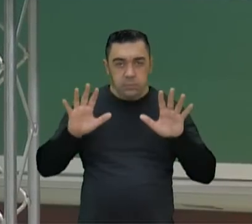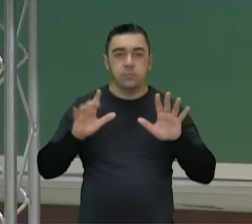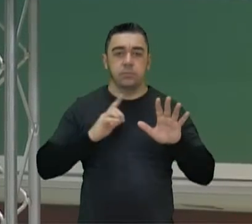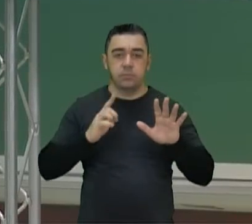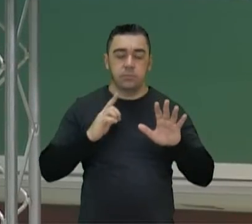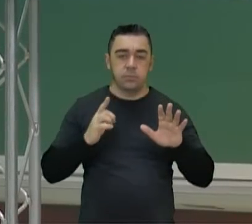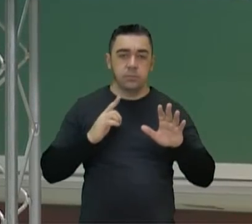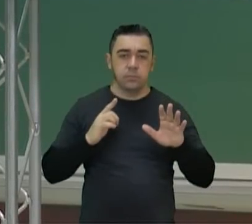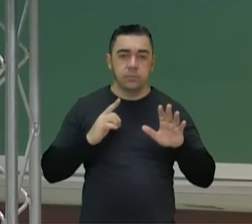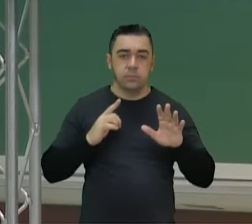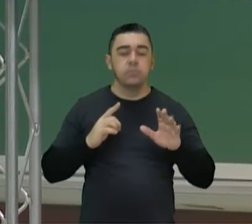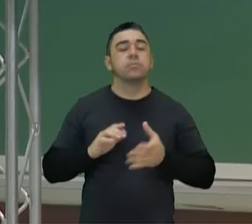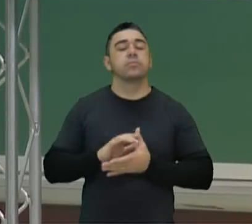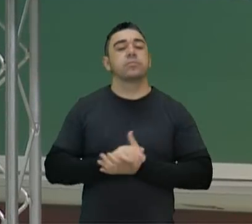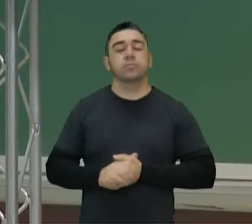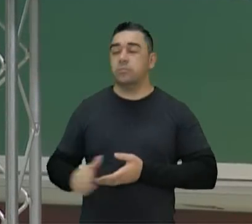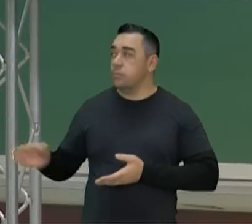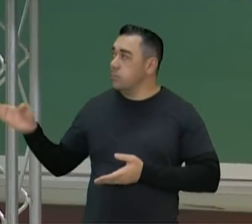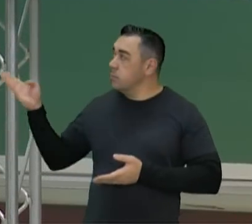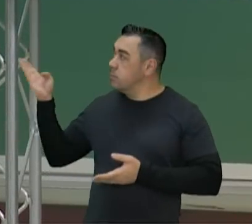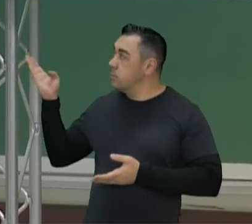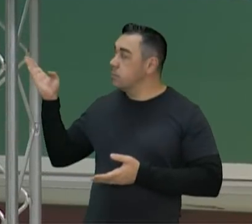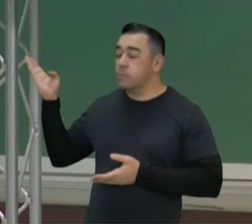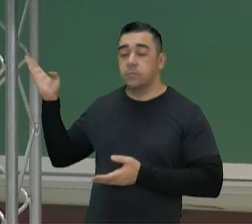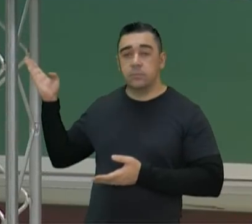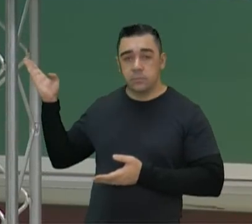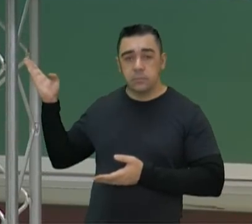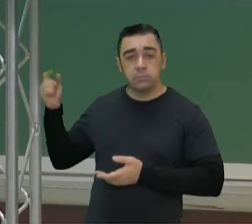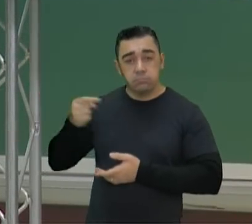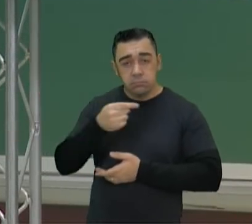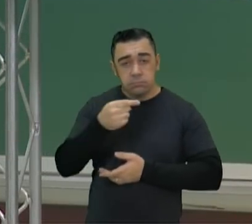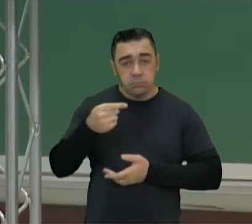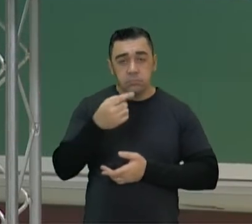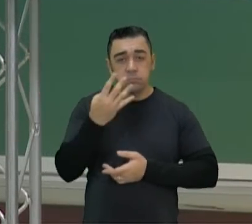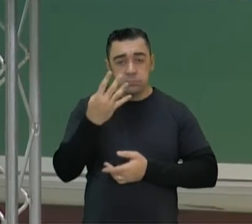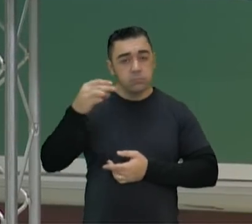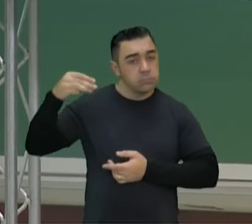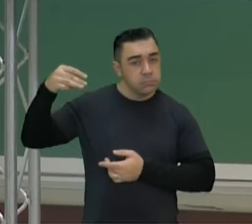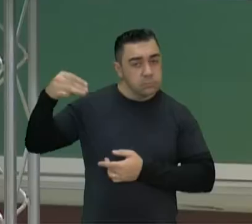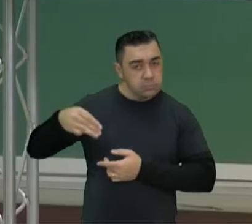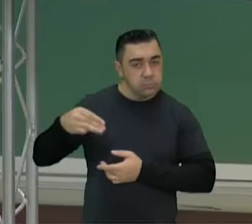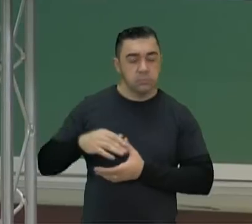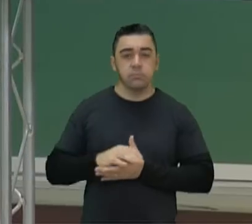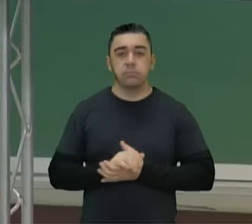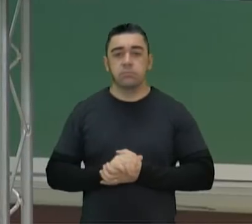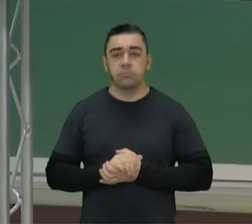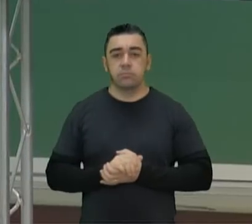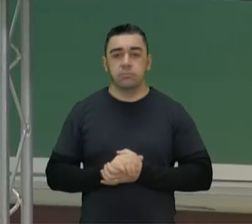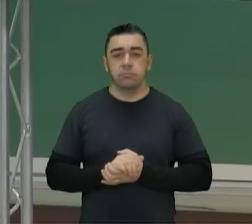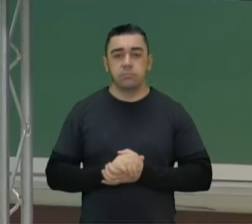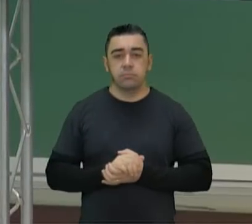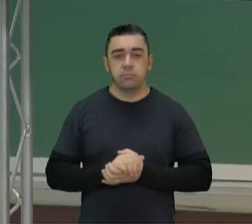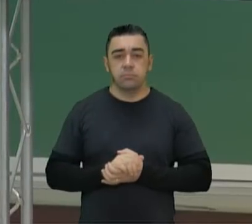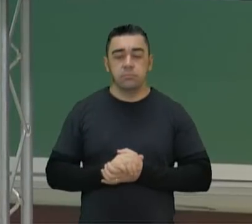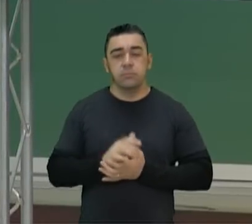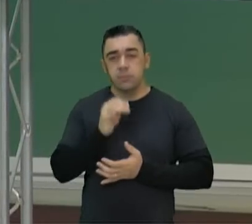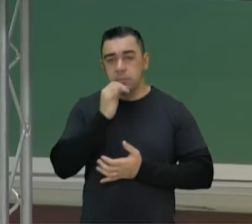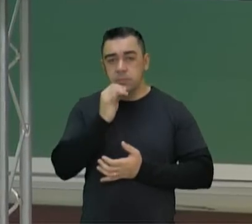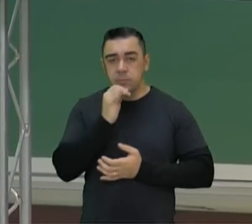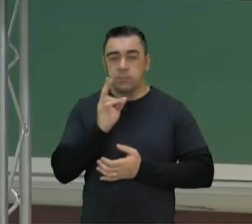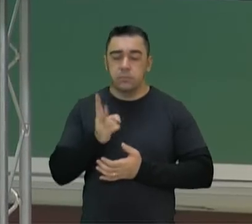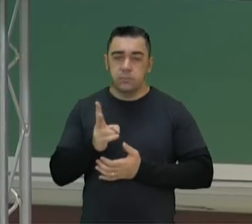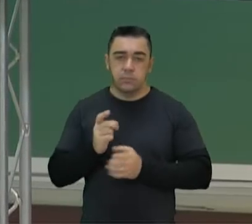ele mergulhou, fica menos 4 metros. Então, na reta numérica, do lado esquerdo,